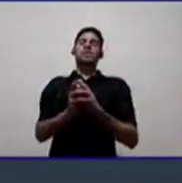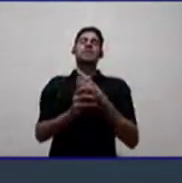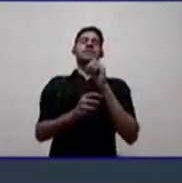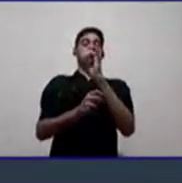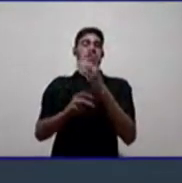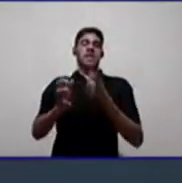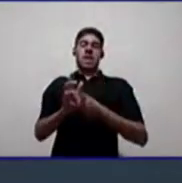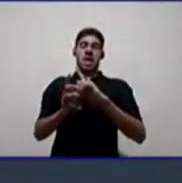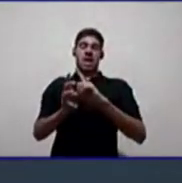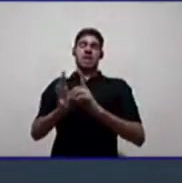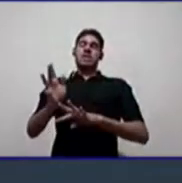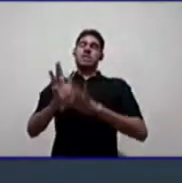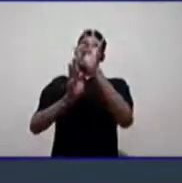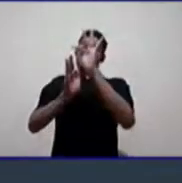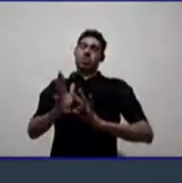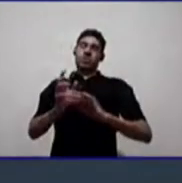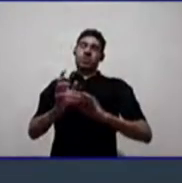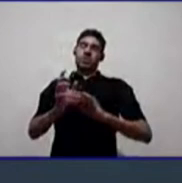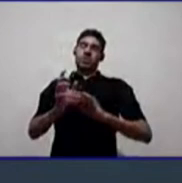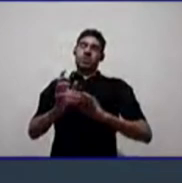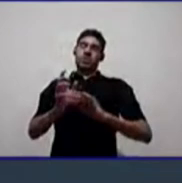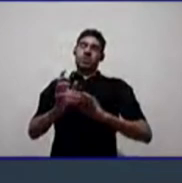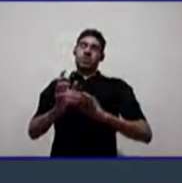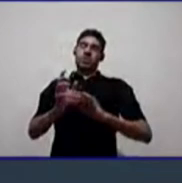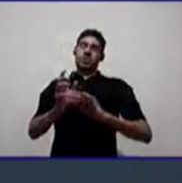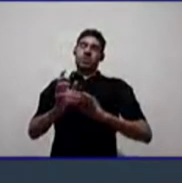do artigo 37, parágrafo 3º,